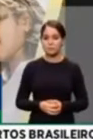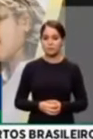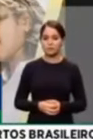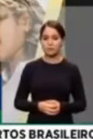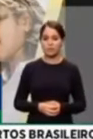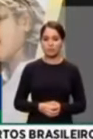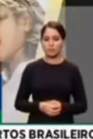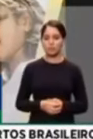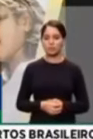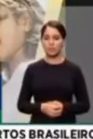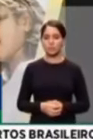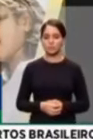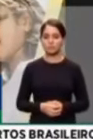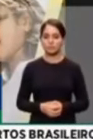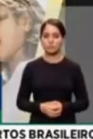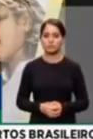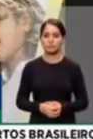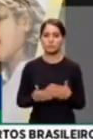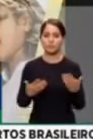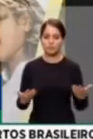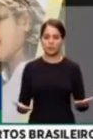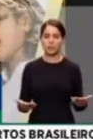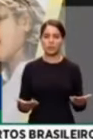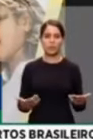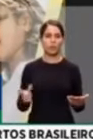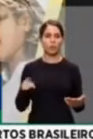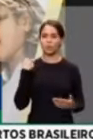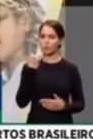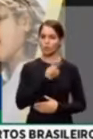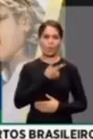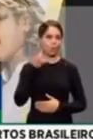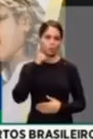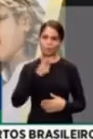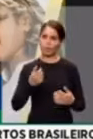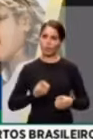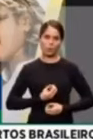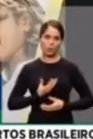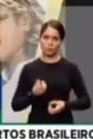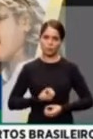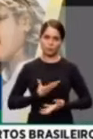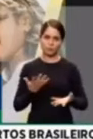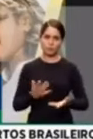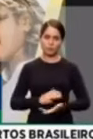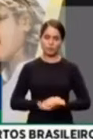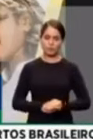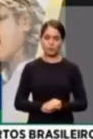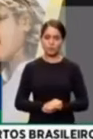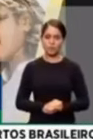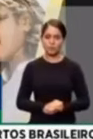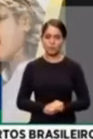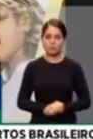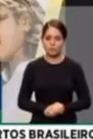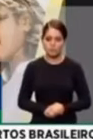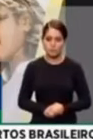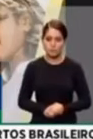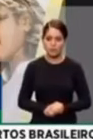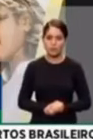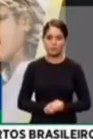uma agressão. Não tem como não dizer que este governo comete crime do